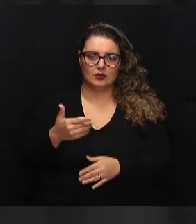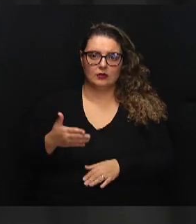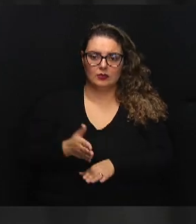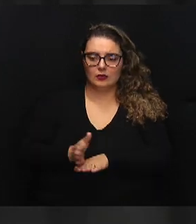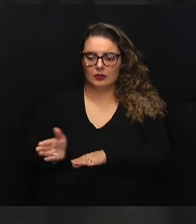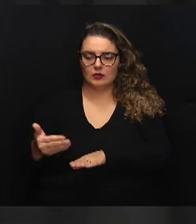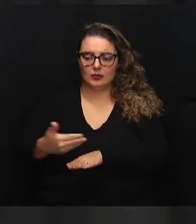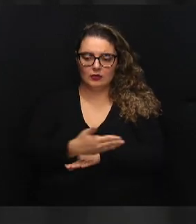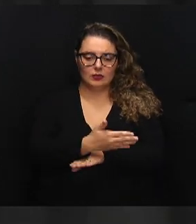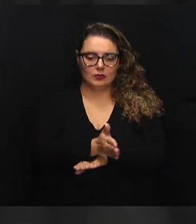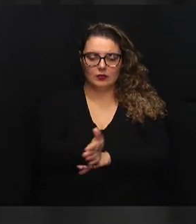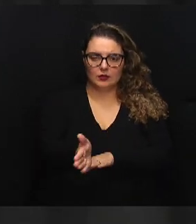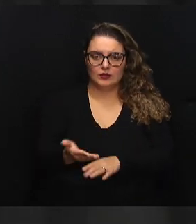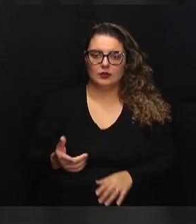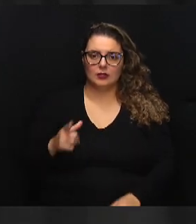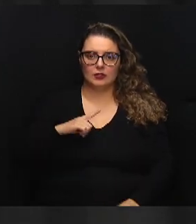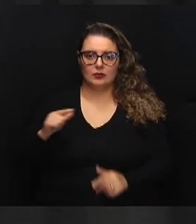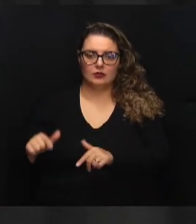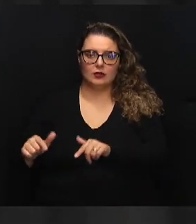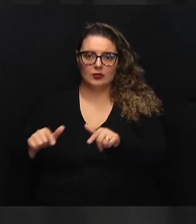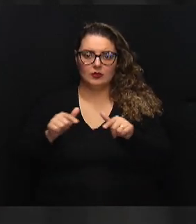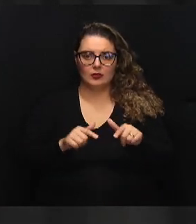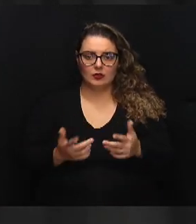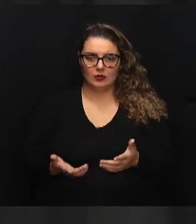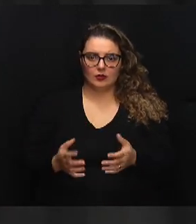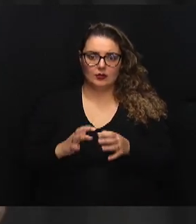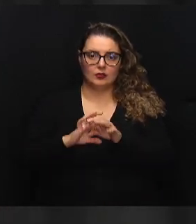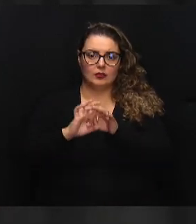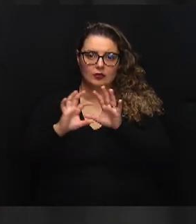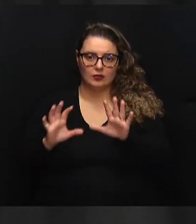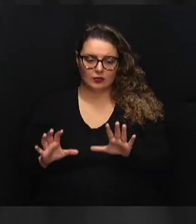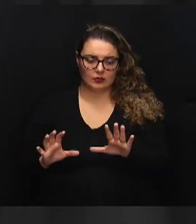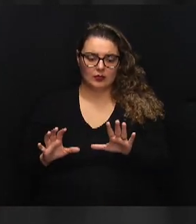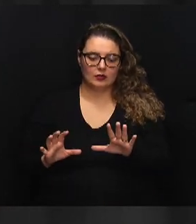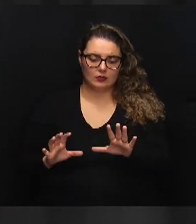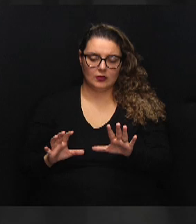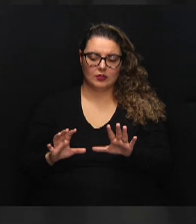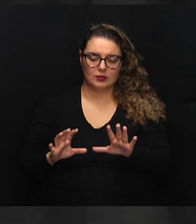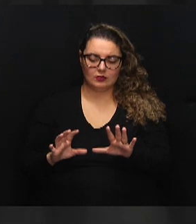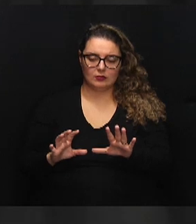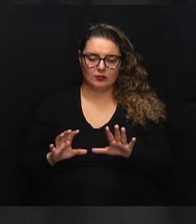tem as localidades que são permitidos